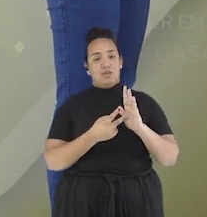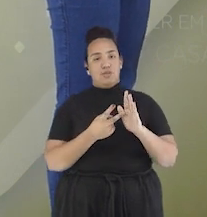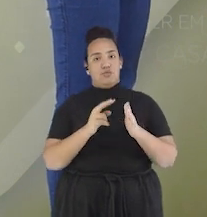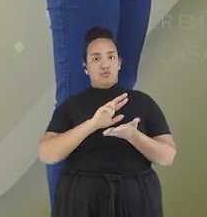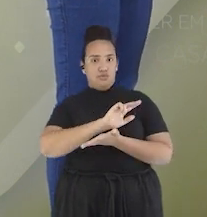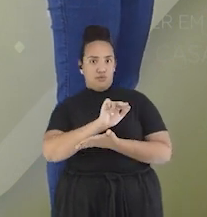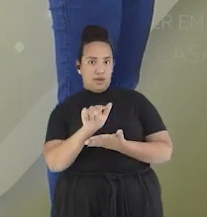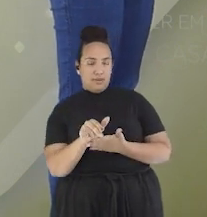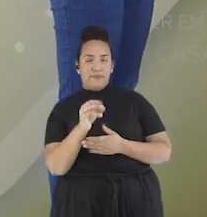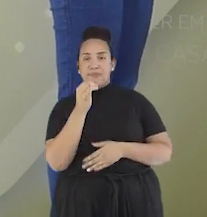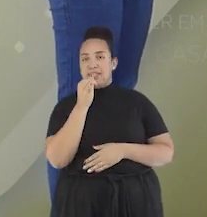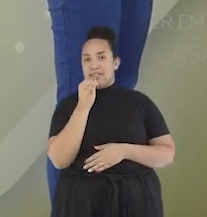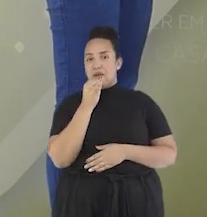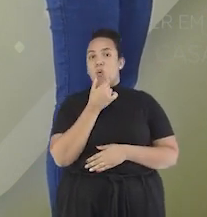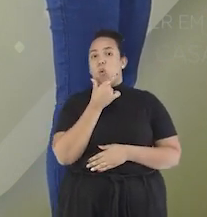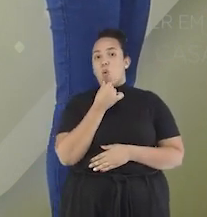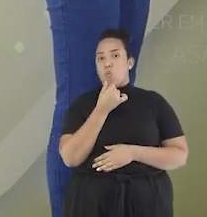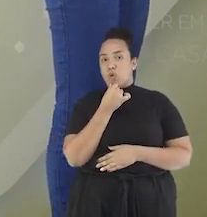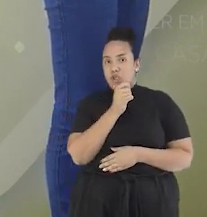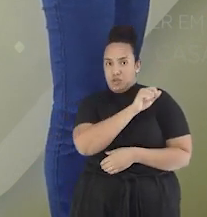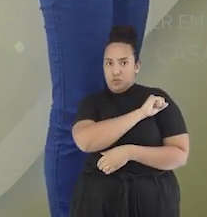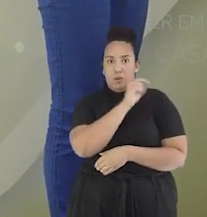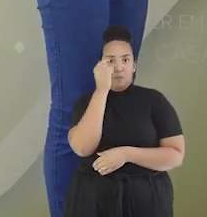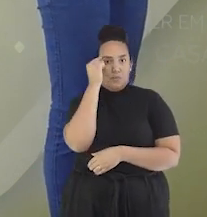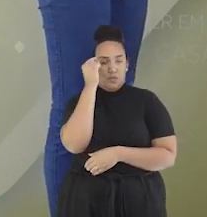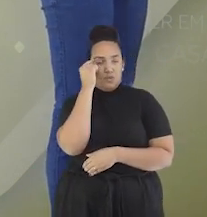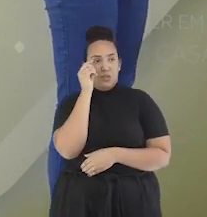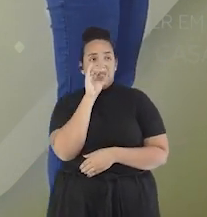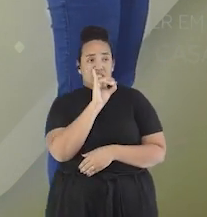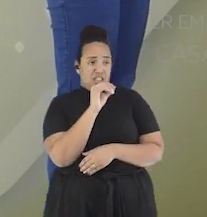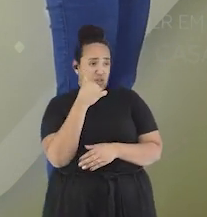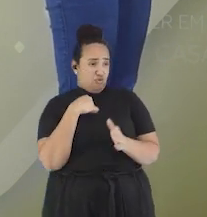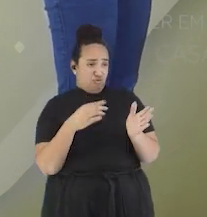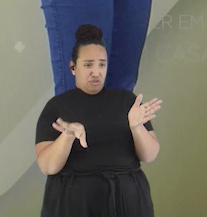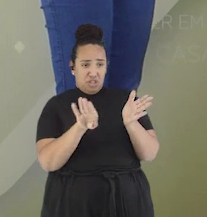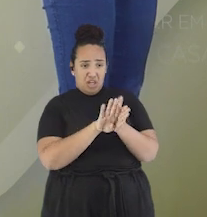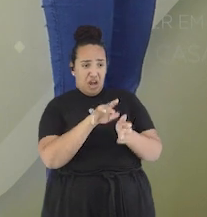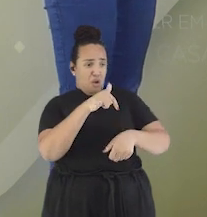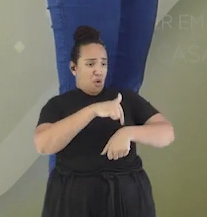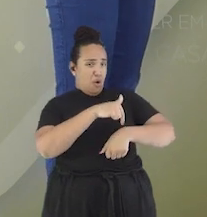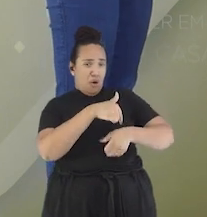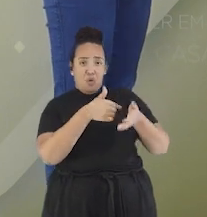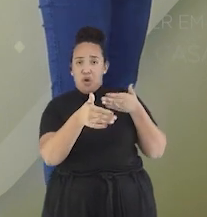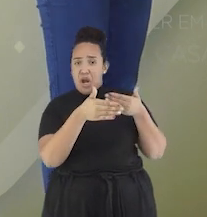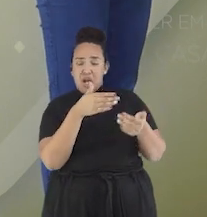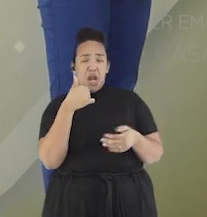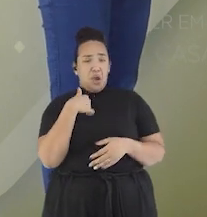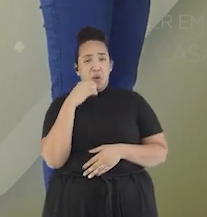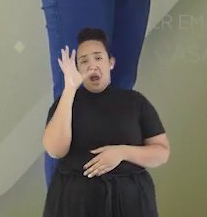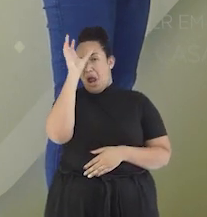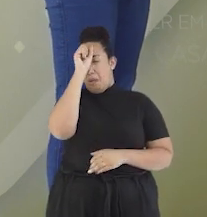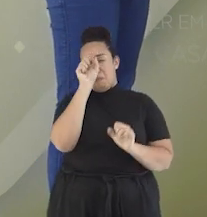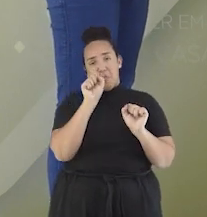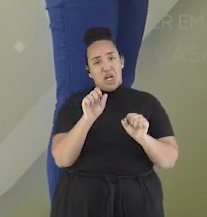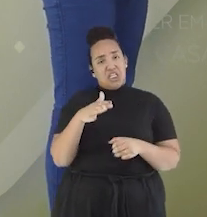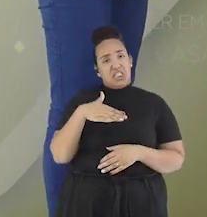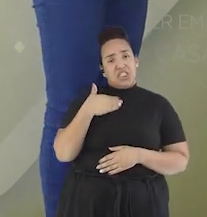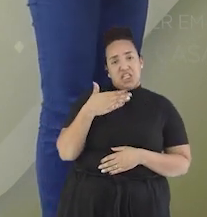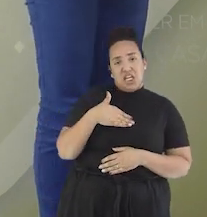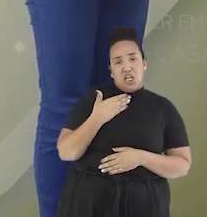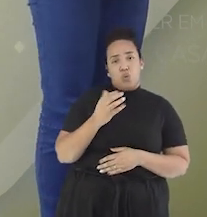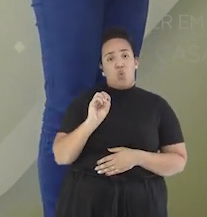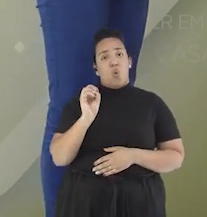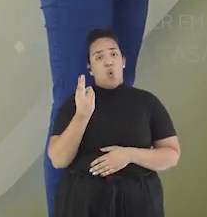se eu chegar em qualquer horário na aula, eu vou aprender de qualquer forma. Então, eu posso chegar cedo ou tarde, em qualquer horário, porque